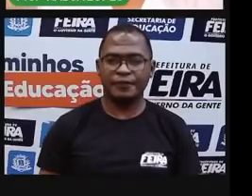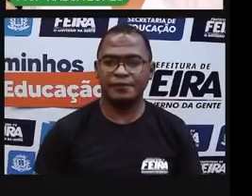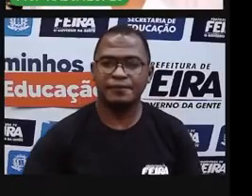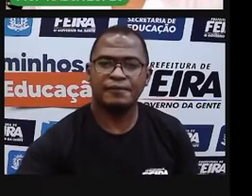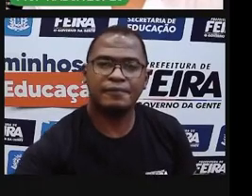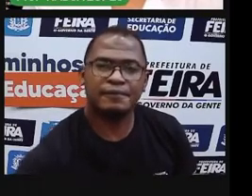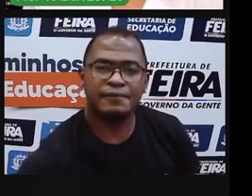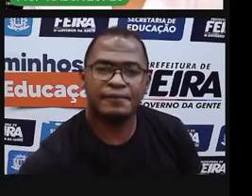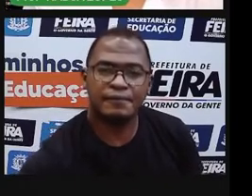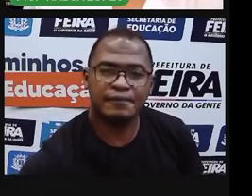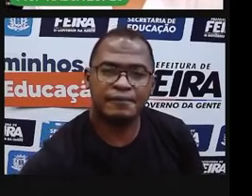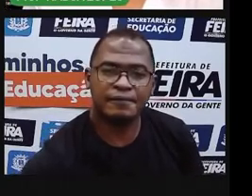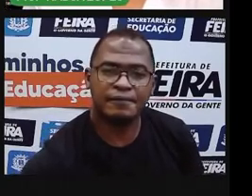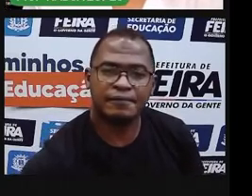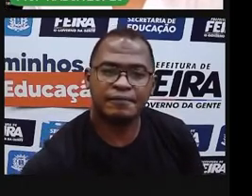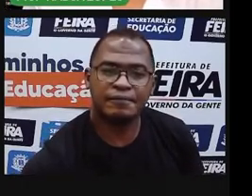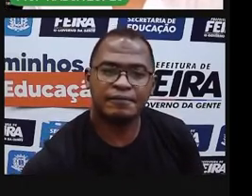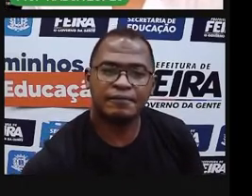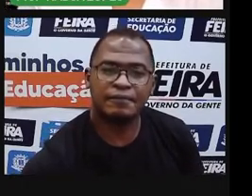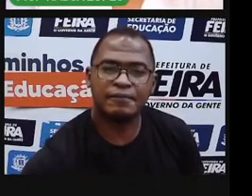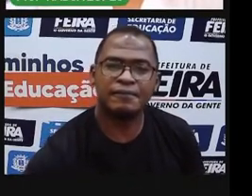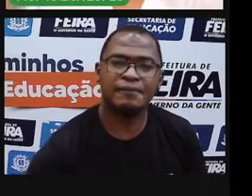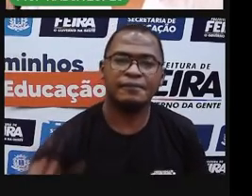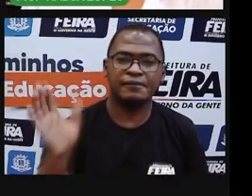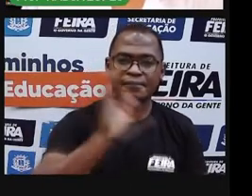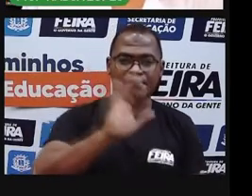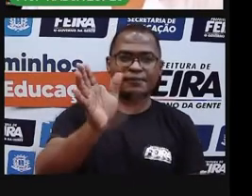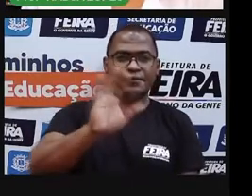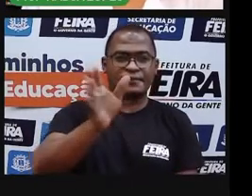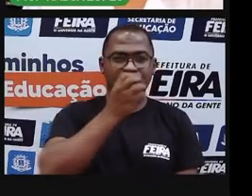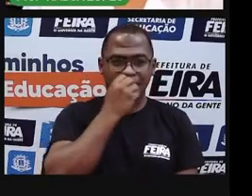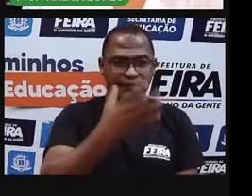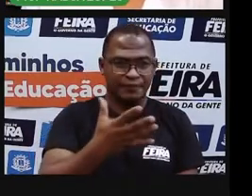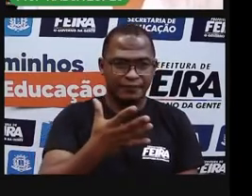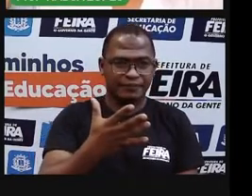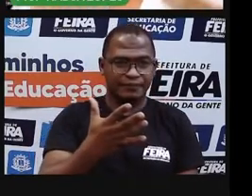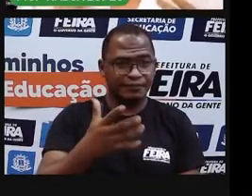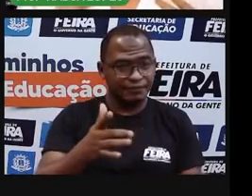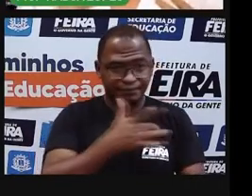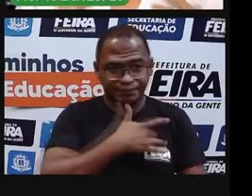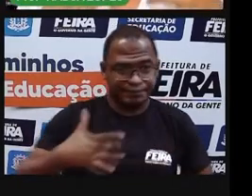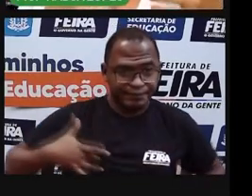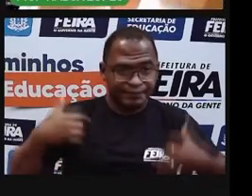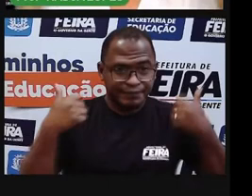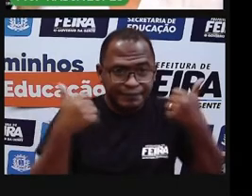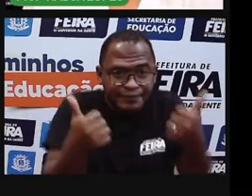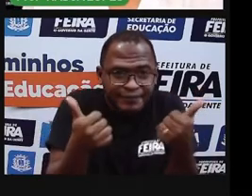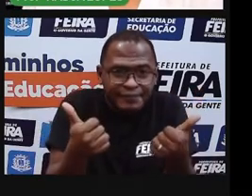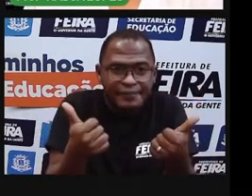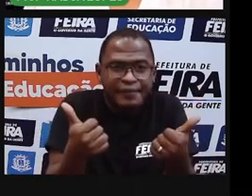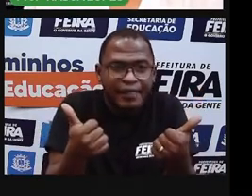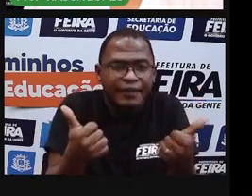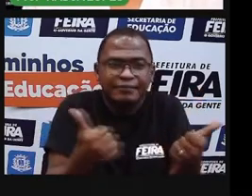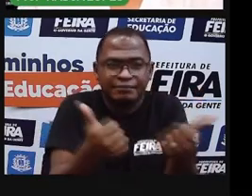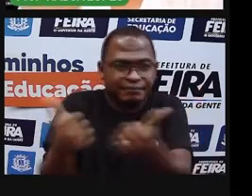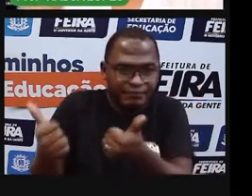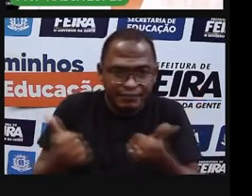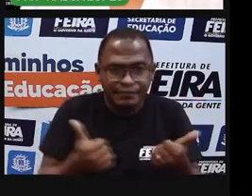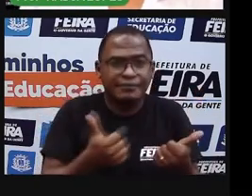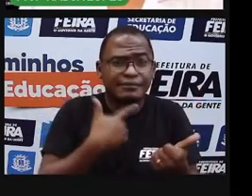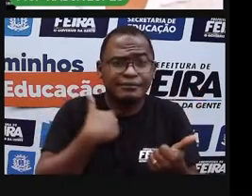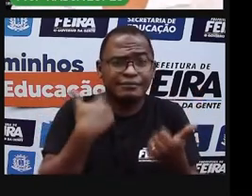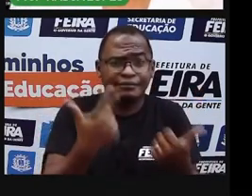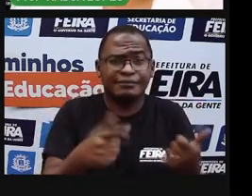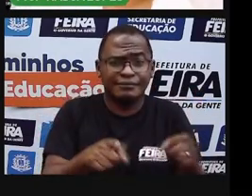o Olá pessoal como vocês estão Eu estou bem Espero que vocês estejam também